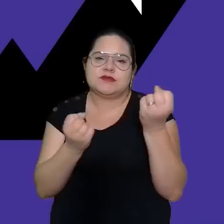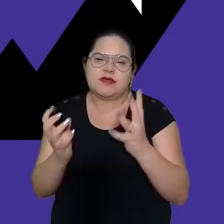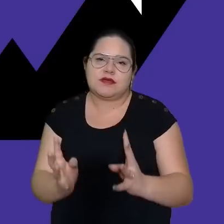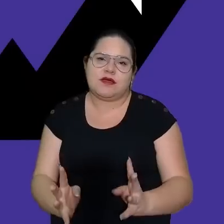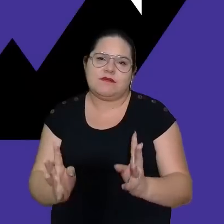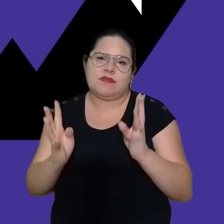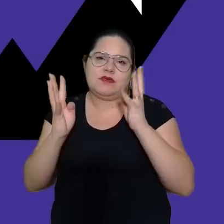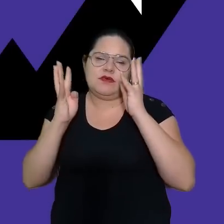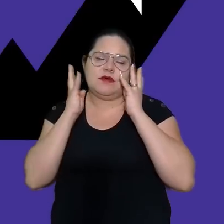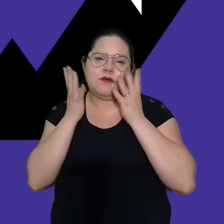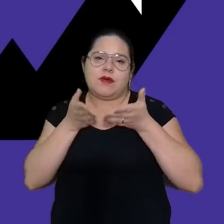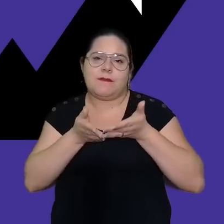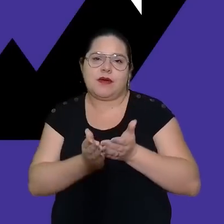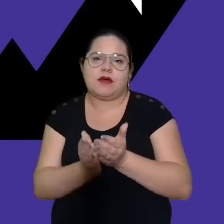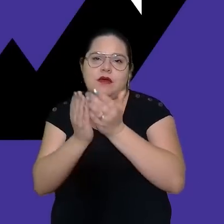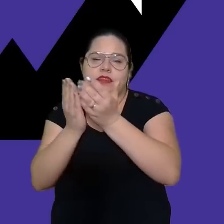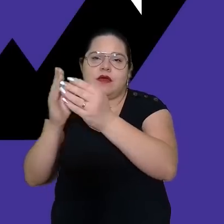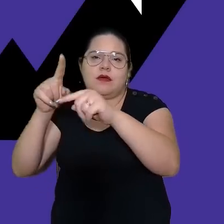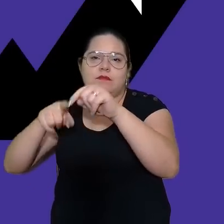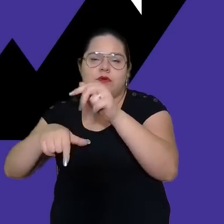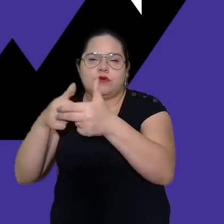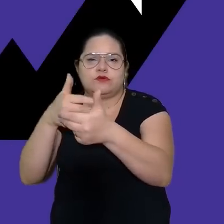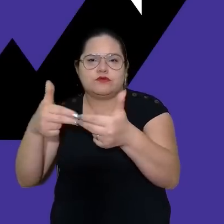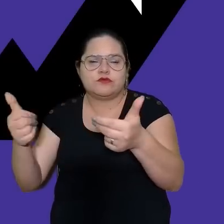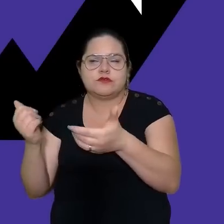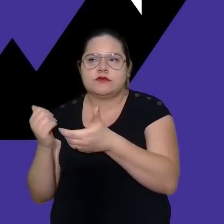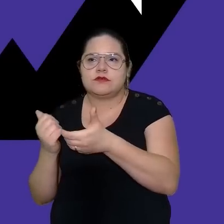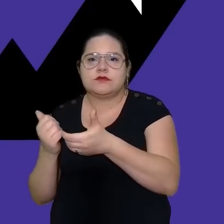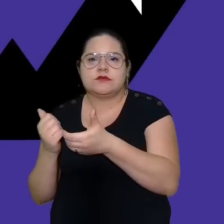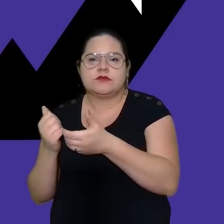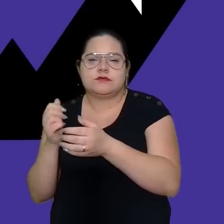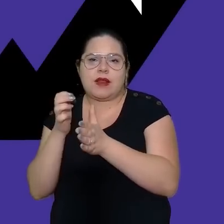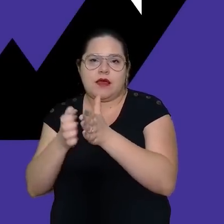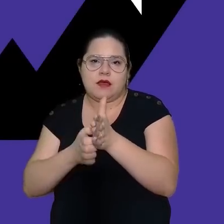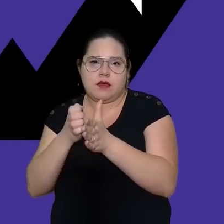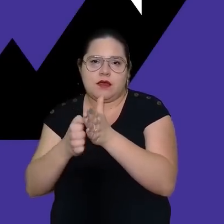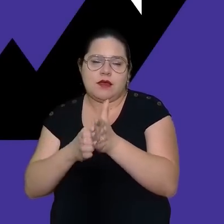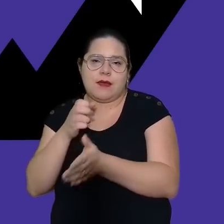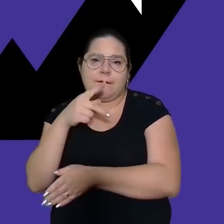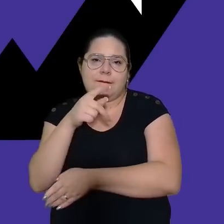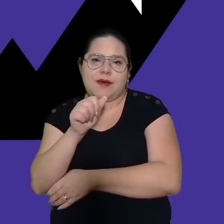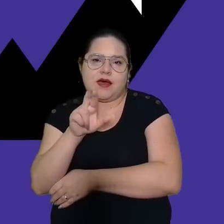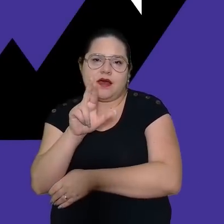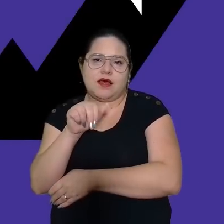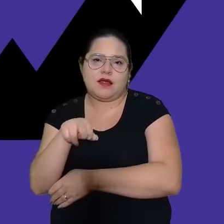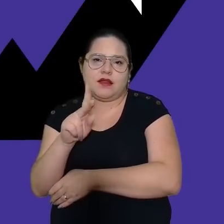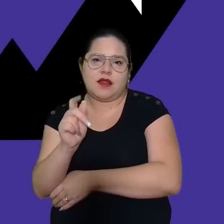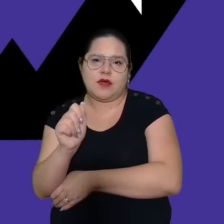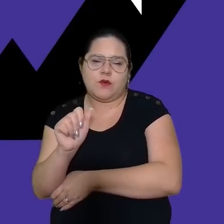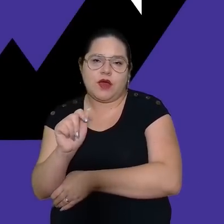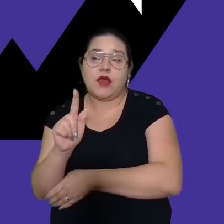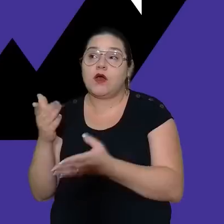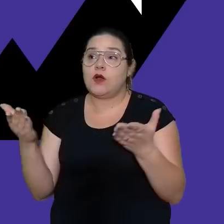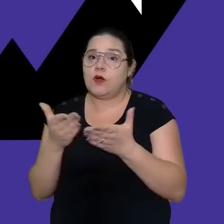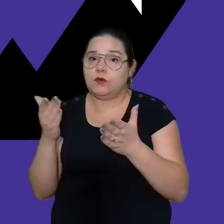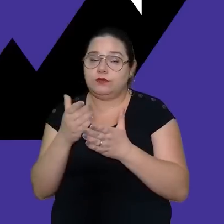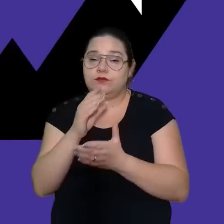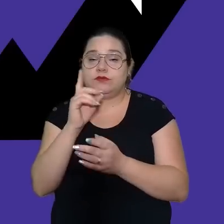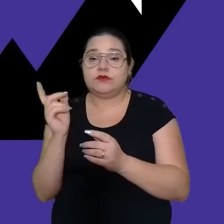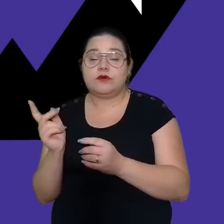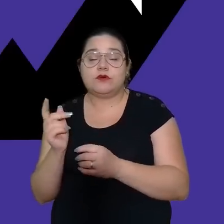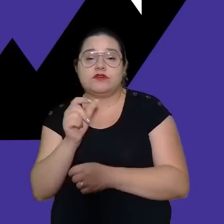mandar produto para Paranaguá, hoje o Arco Norte,